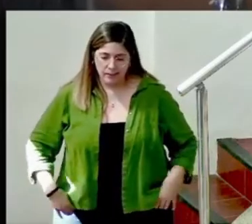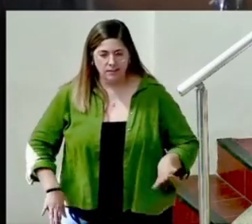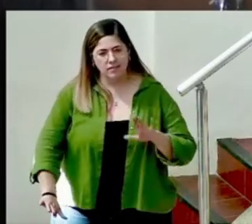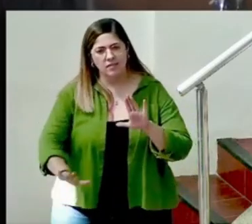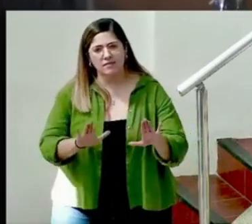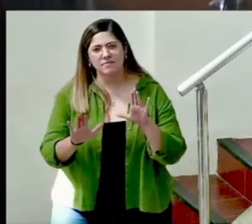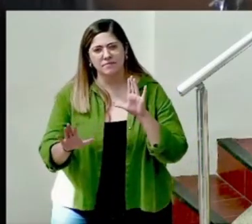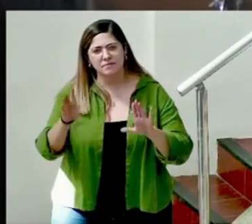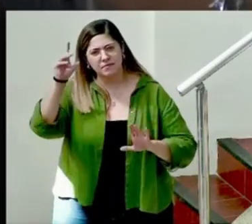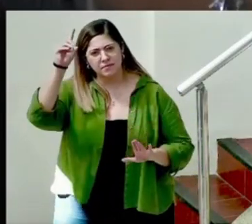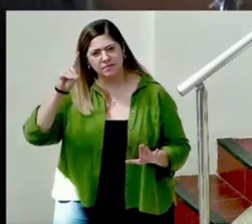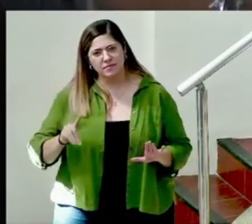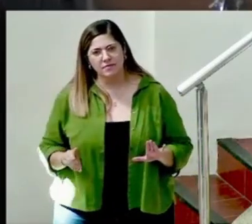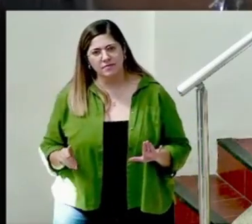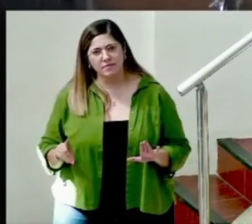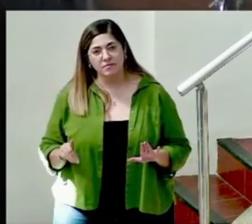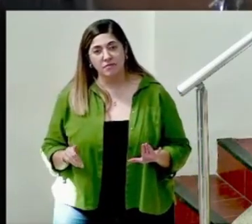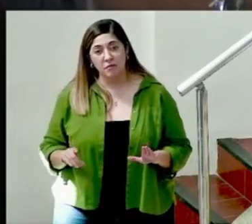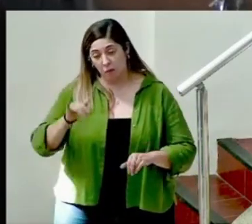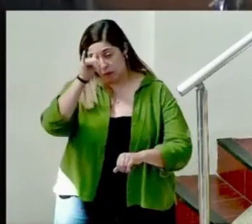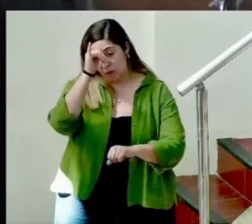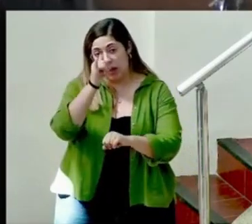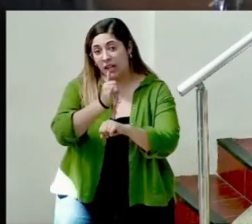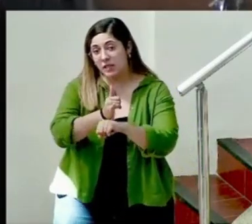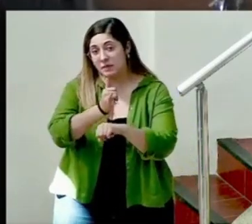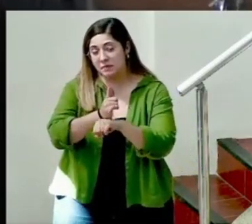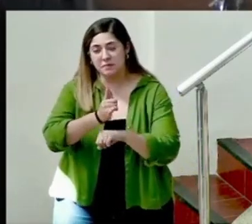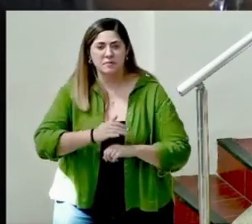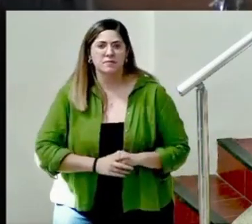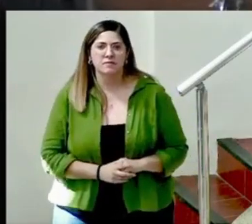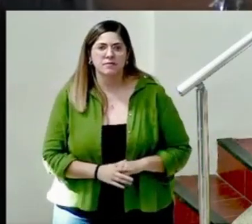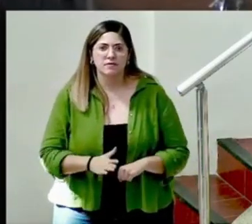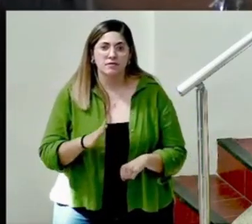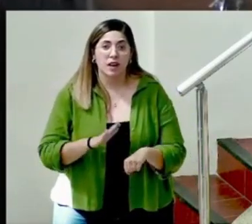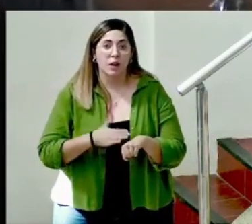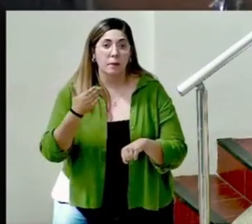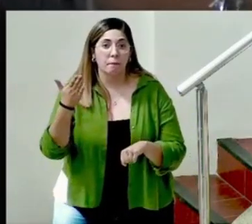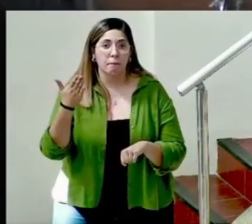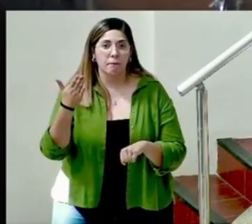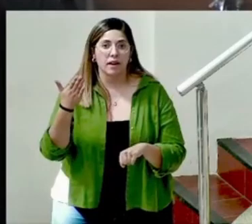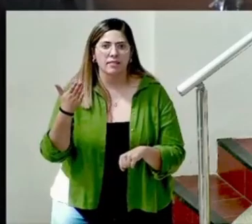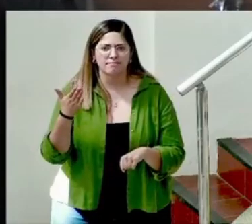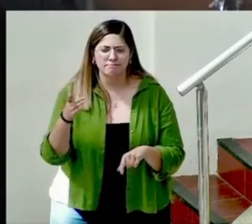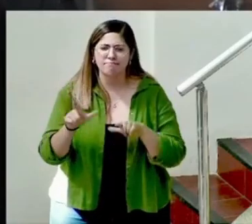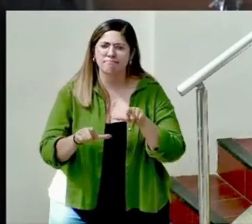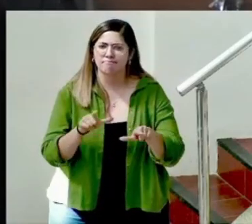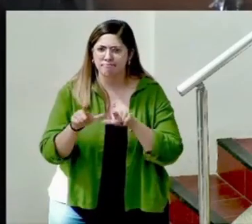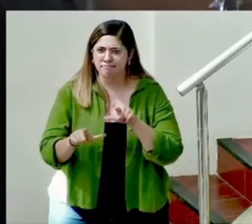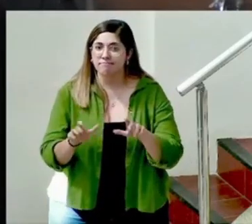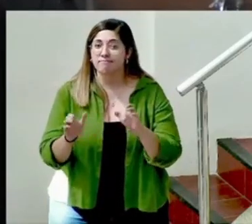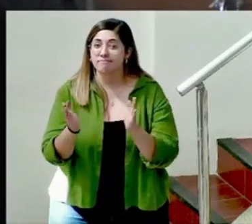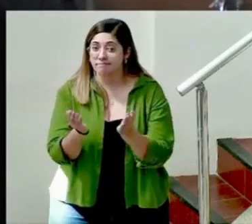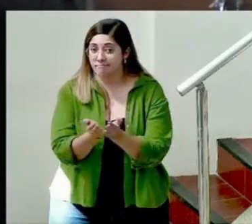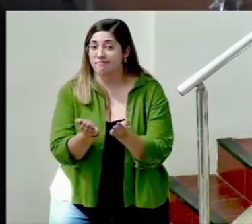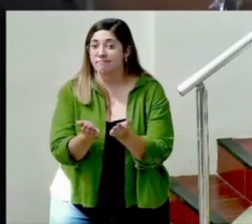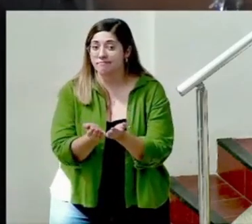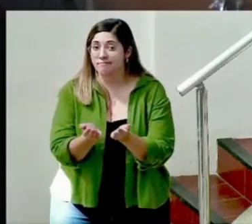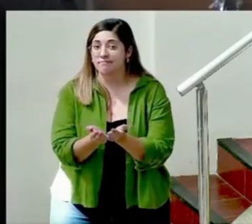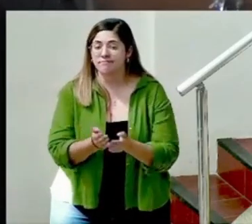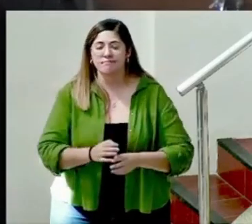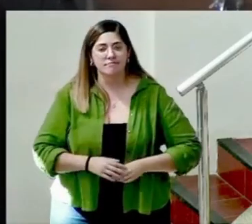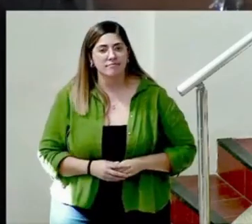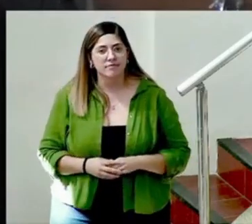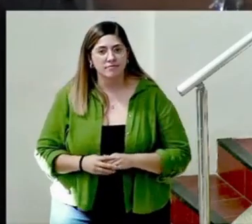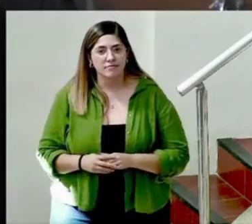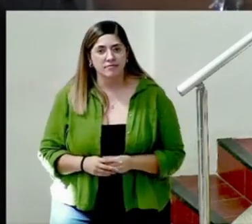direção compartilharam: hoje em dia, pastor, as pessoas que mais dão trabalho são os evangélicos, porque eles se